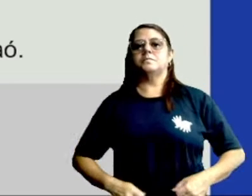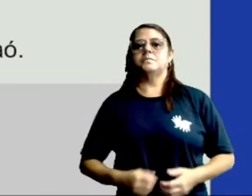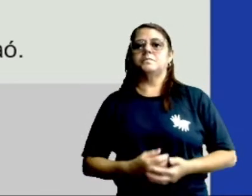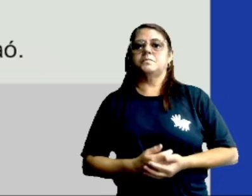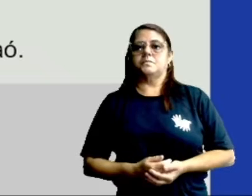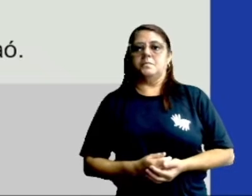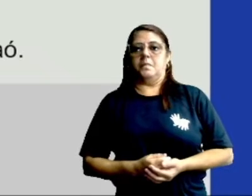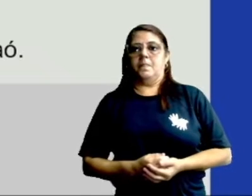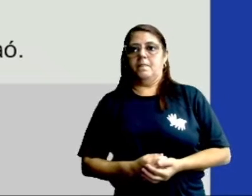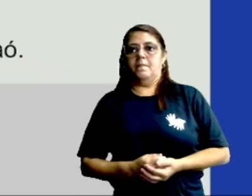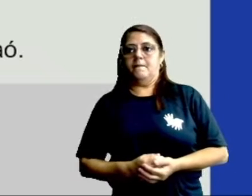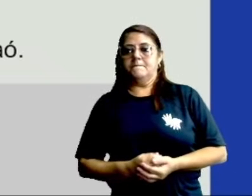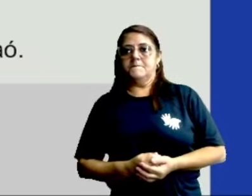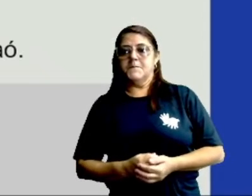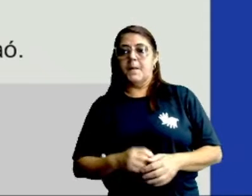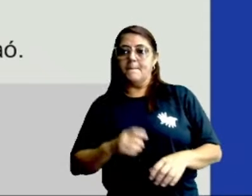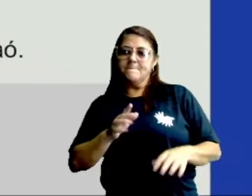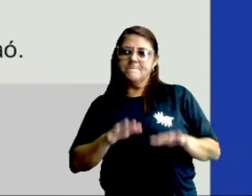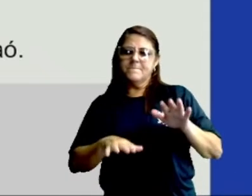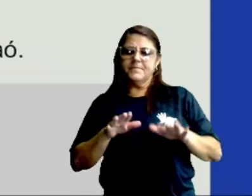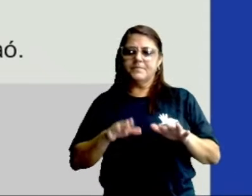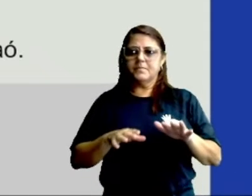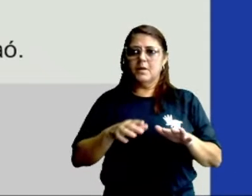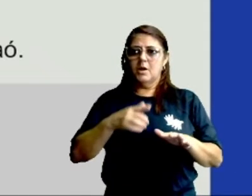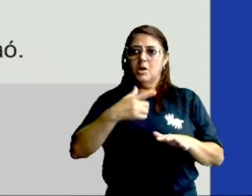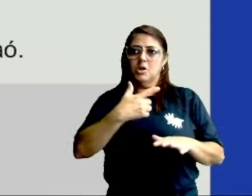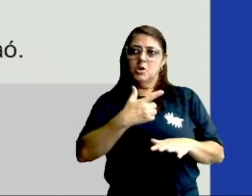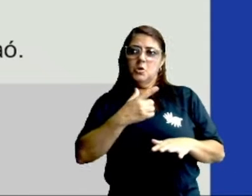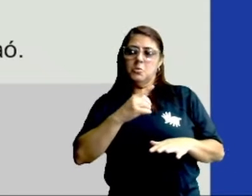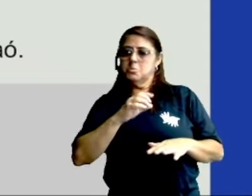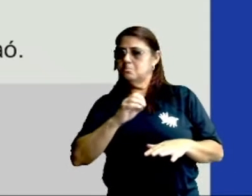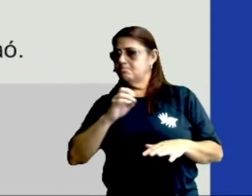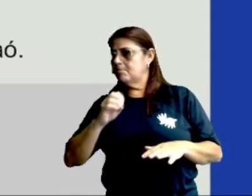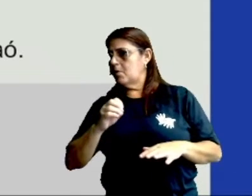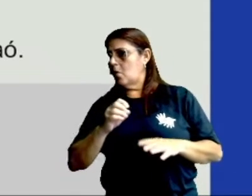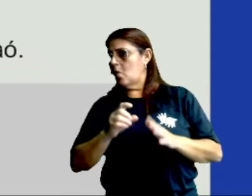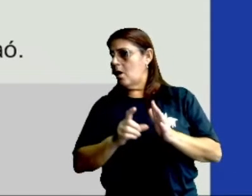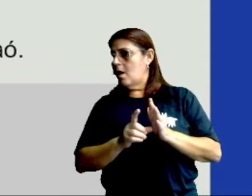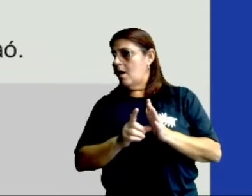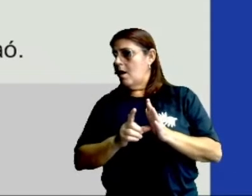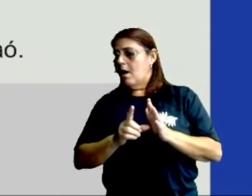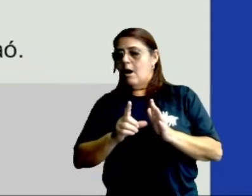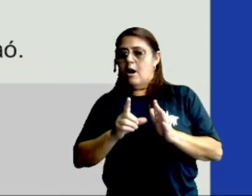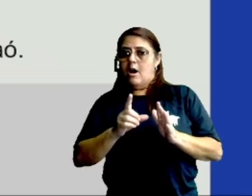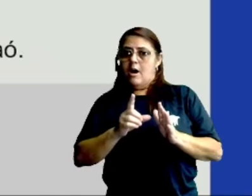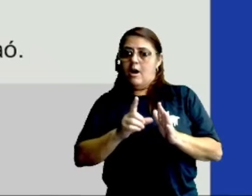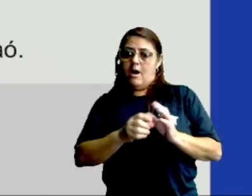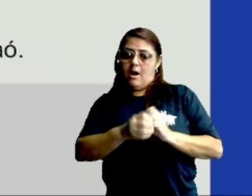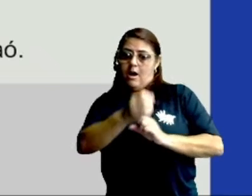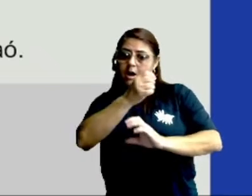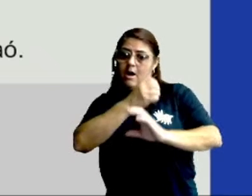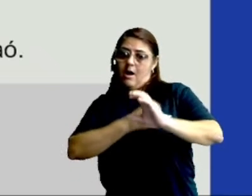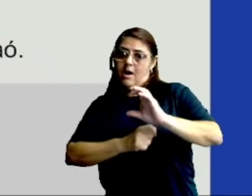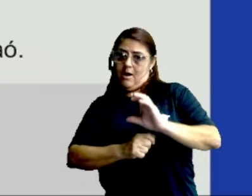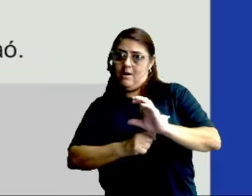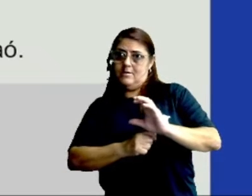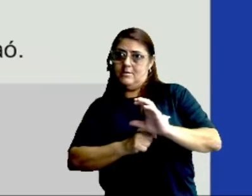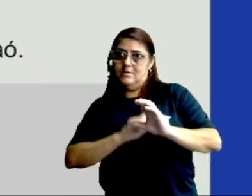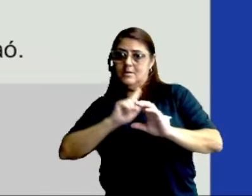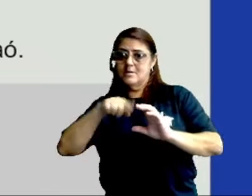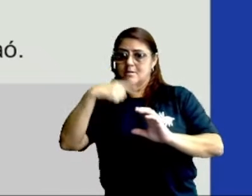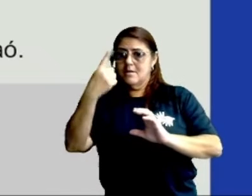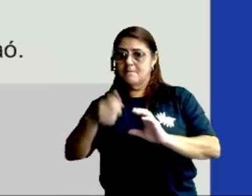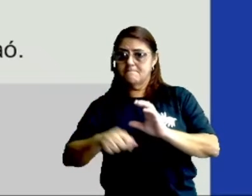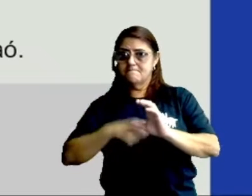Bom vamos lá então entre 2.700 de Cristo e 1069 antes de Cristo o estado do Estado